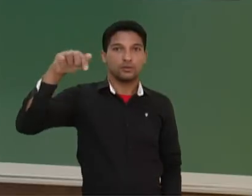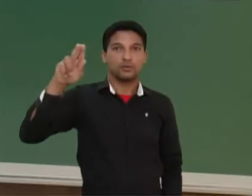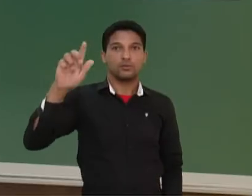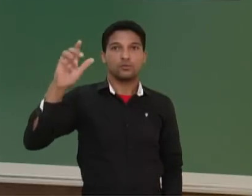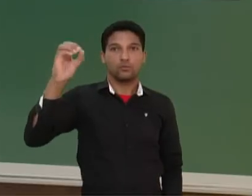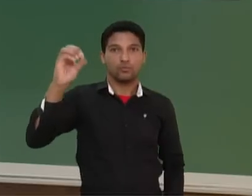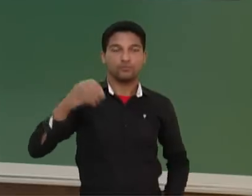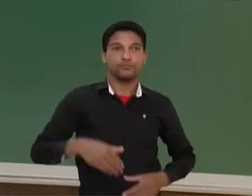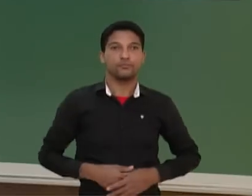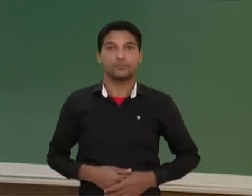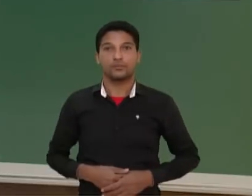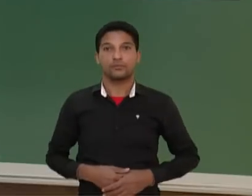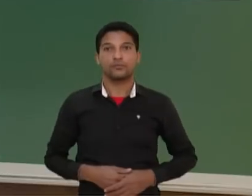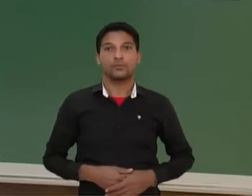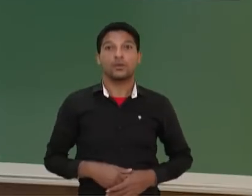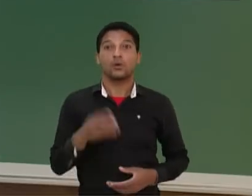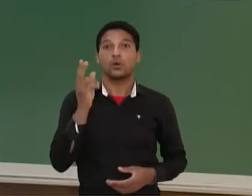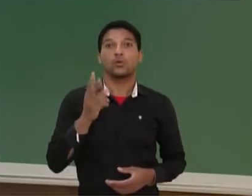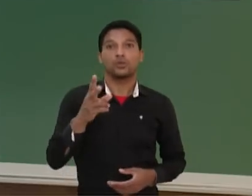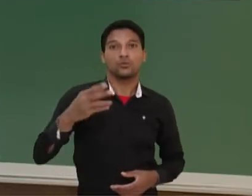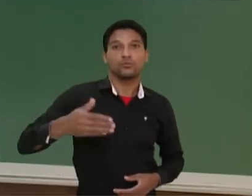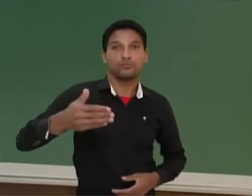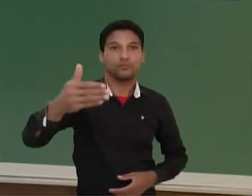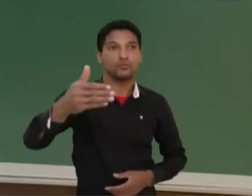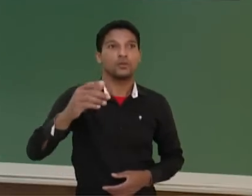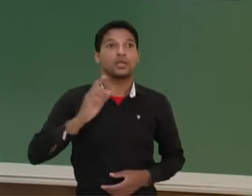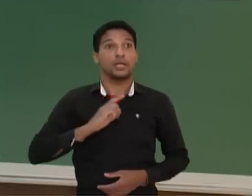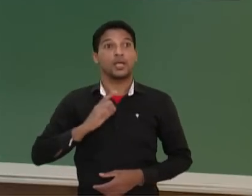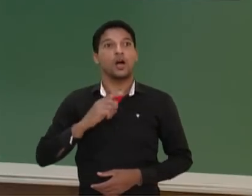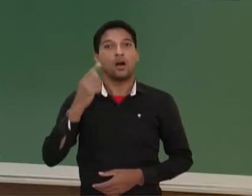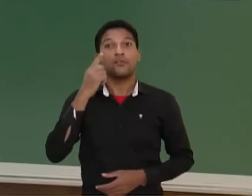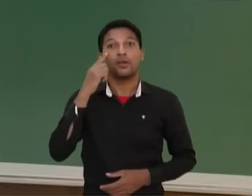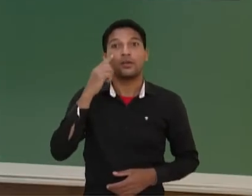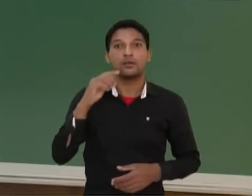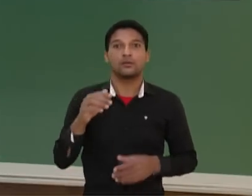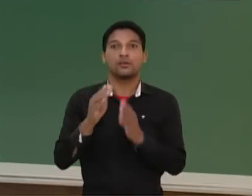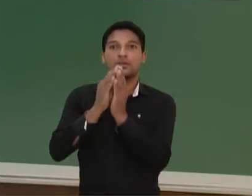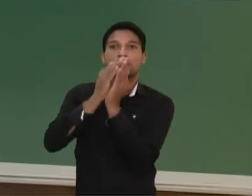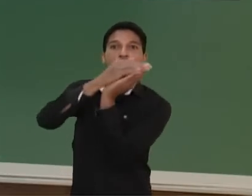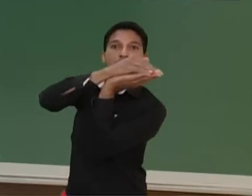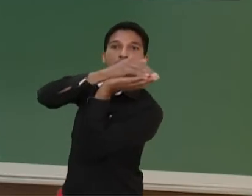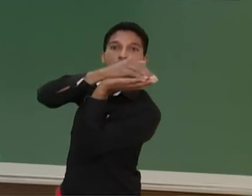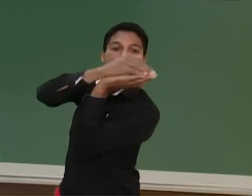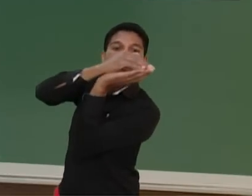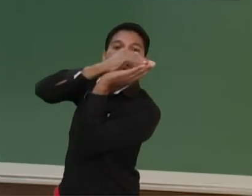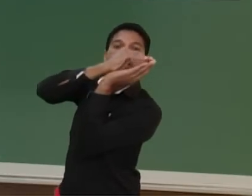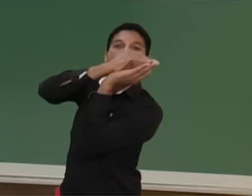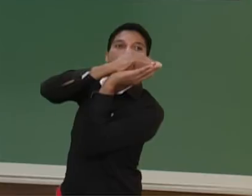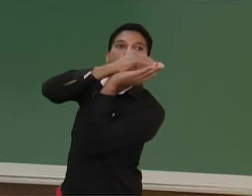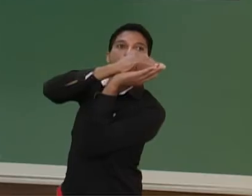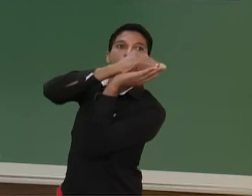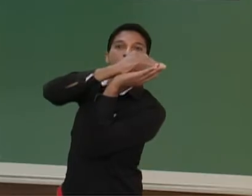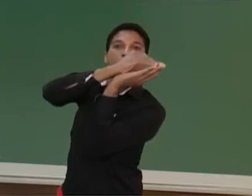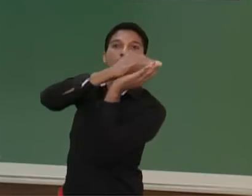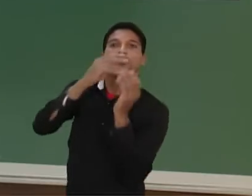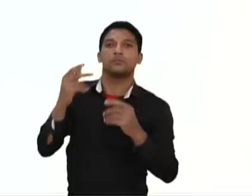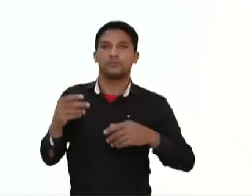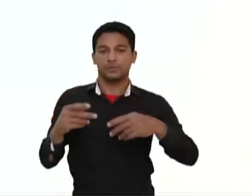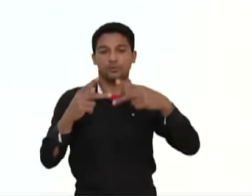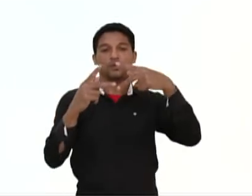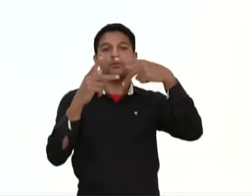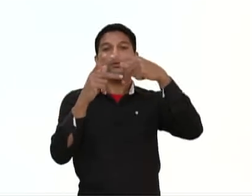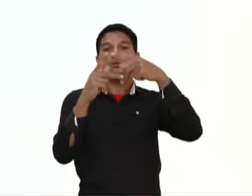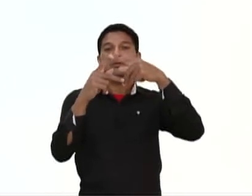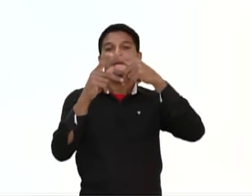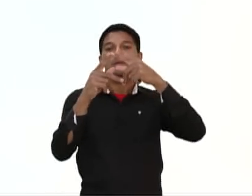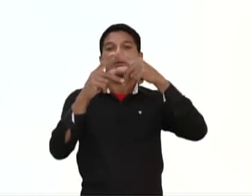Veja, eu tenho uma propriedade aqui do losango que é o seguinte, não basta eles terem as mesmas medidas, mas as diagonais do losango, elas